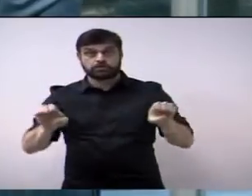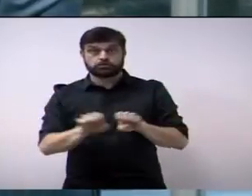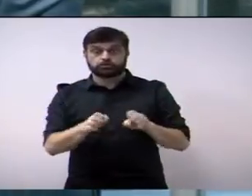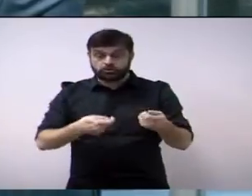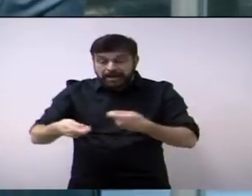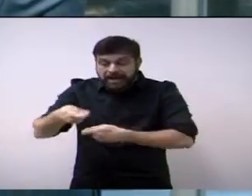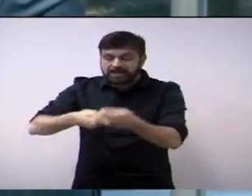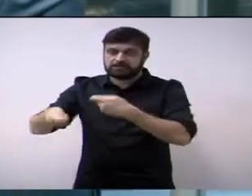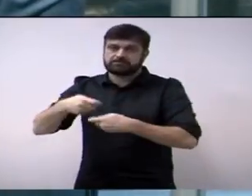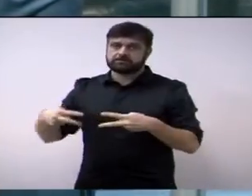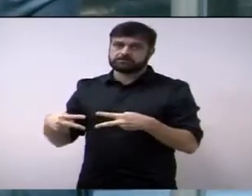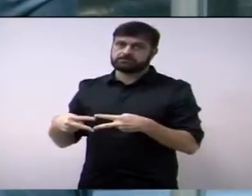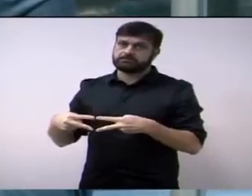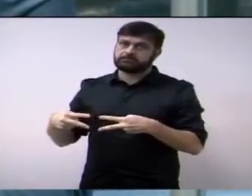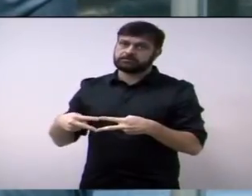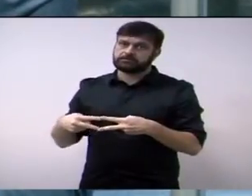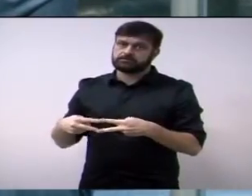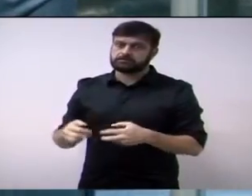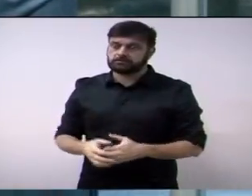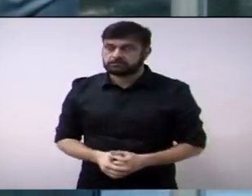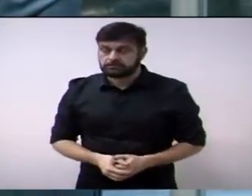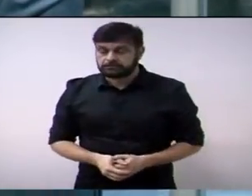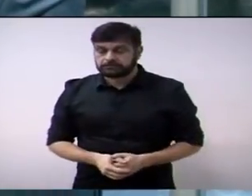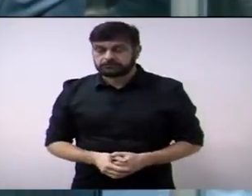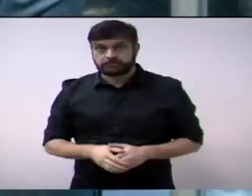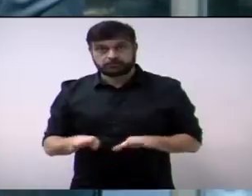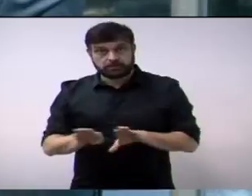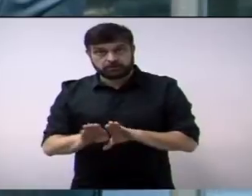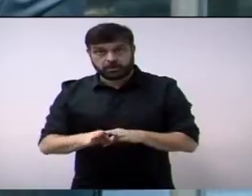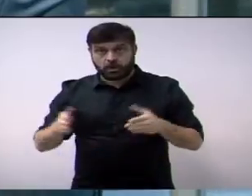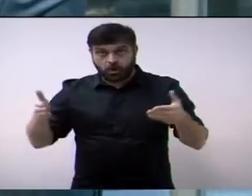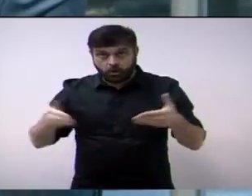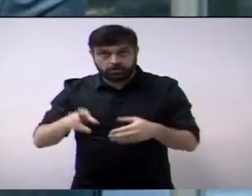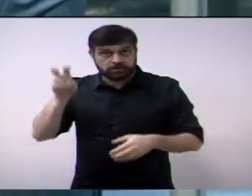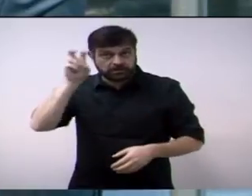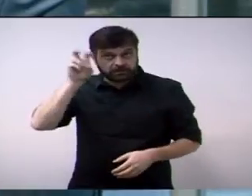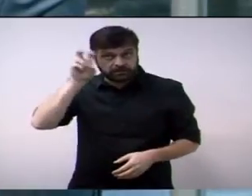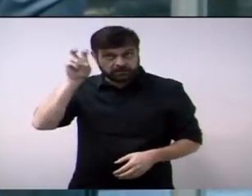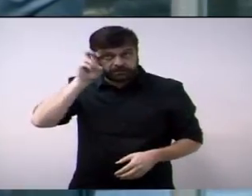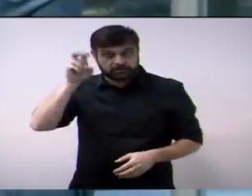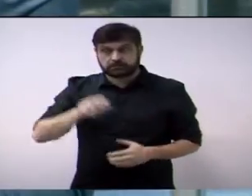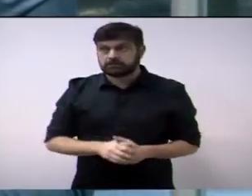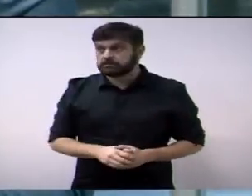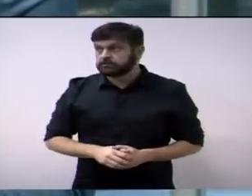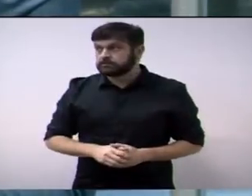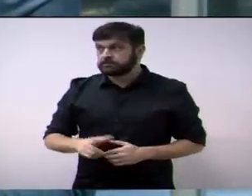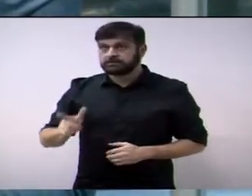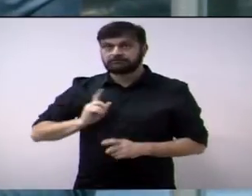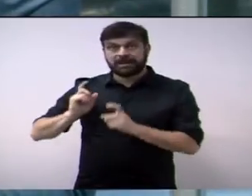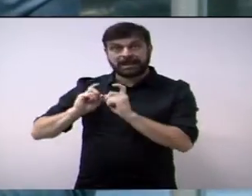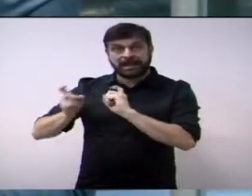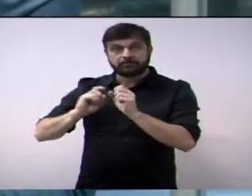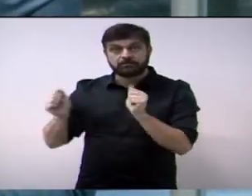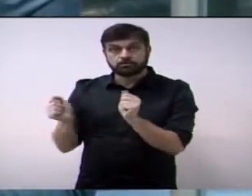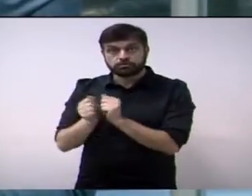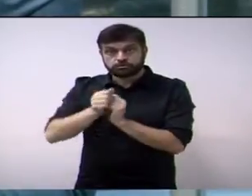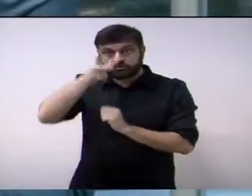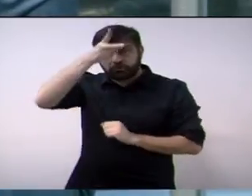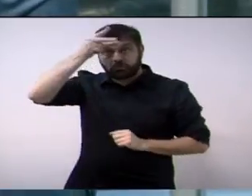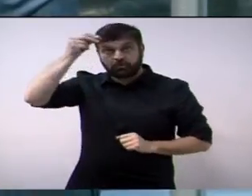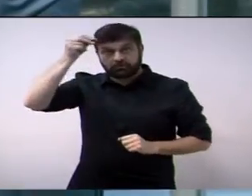administrativa. Então, nesta manhã, hoje, de quinta-feira, estiveram reunidos com o prefeito Dixo